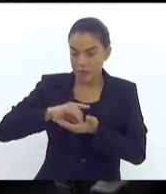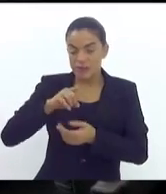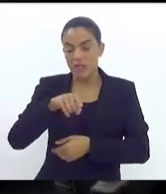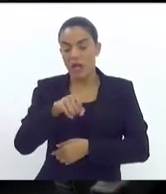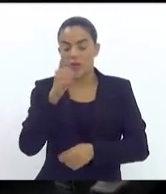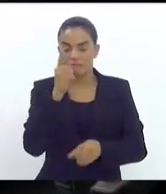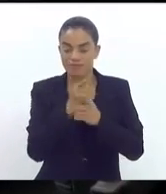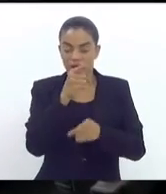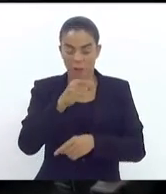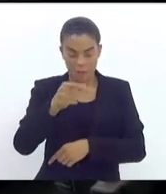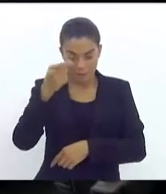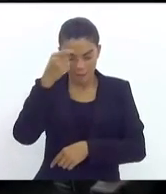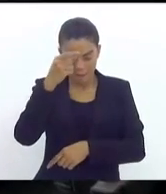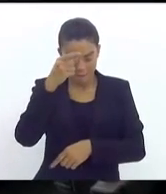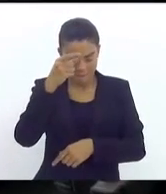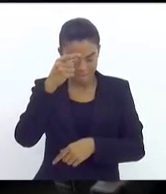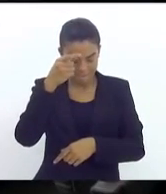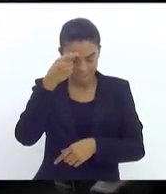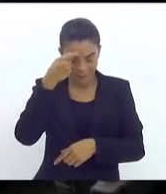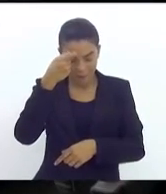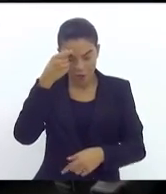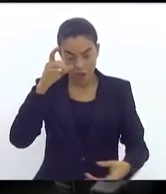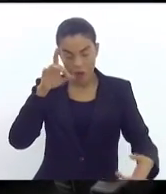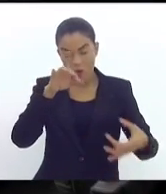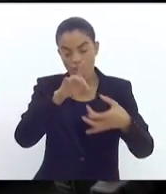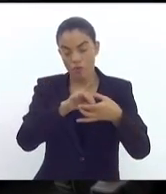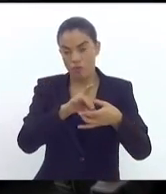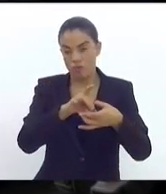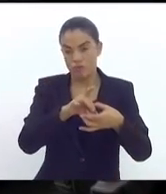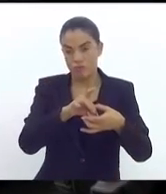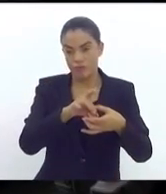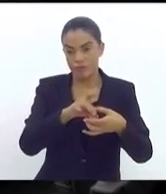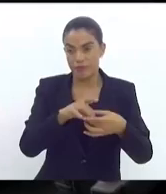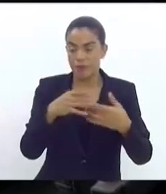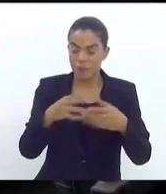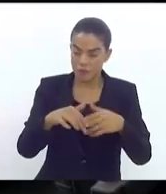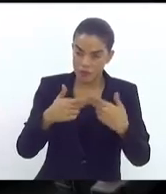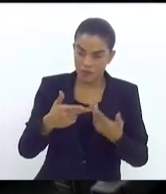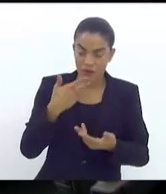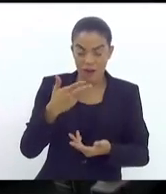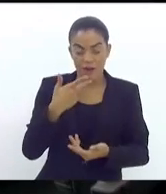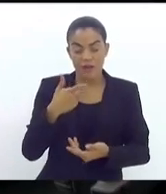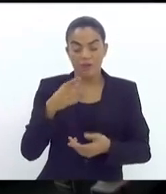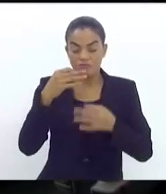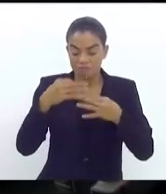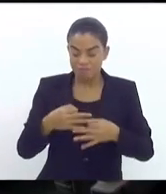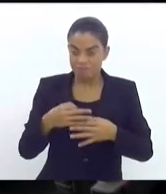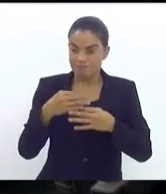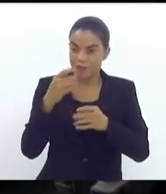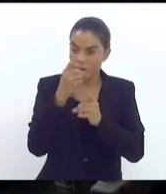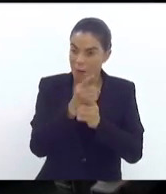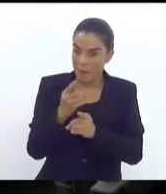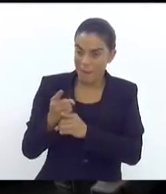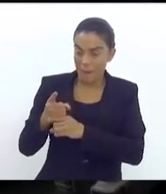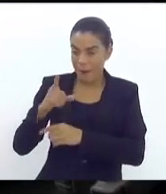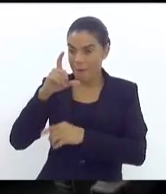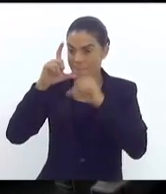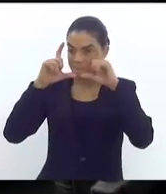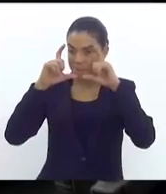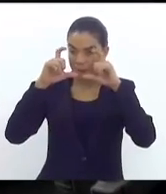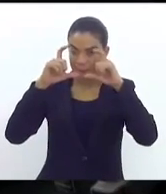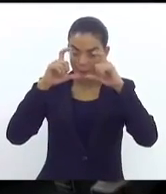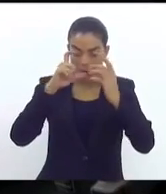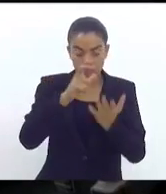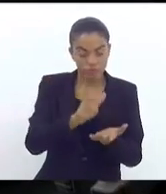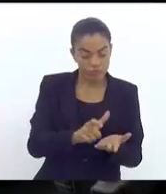suspeito, esse rosto torna-se atrelado à memória que ela possui do evento. Por isso se diz que um correto reconhecimento realizado em juízo, portanto, quando